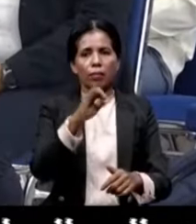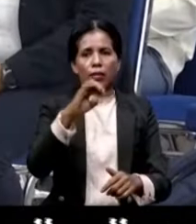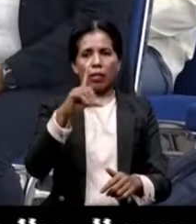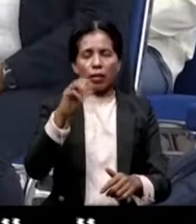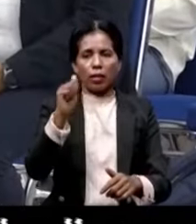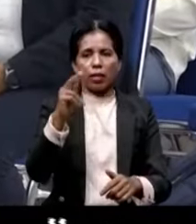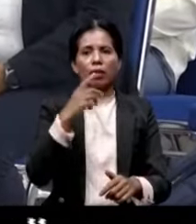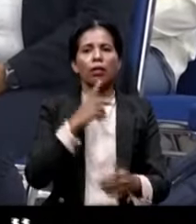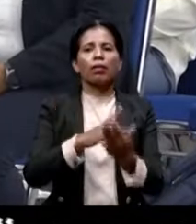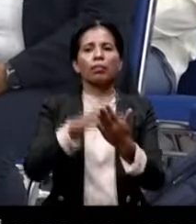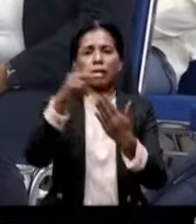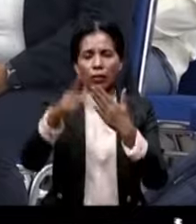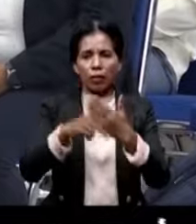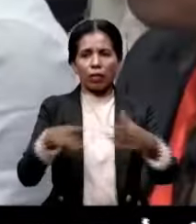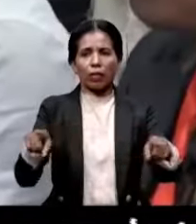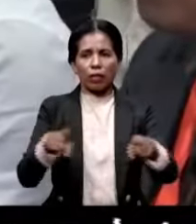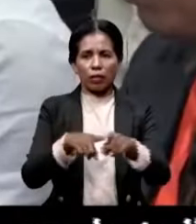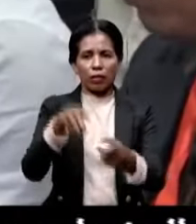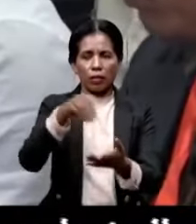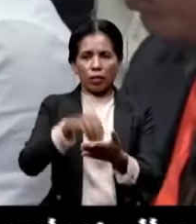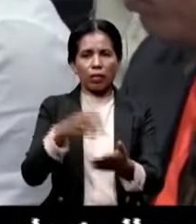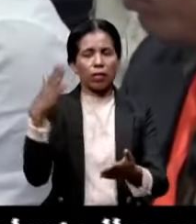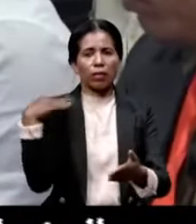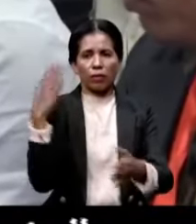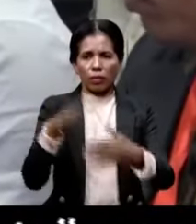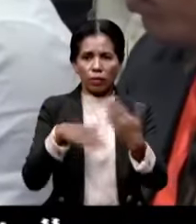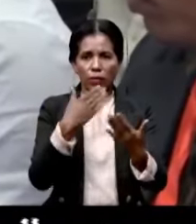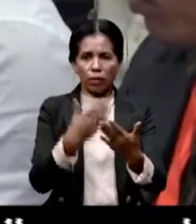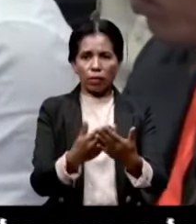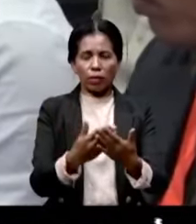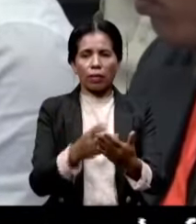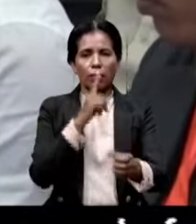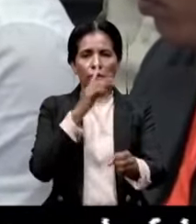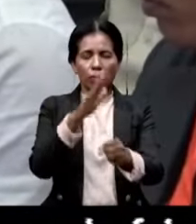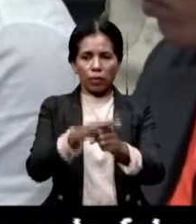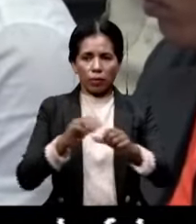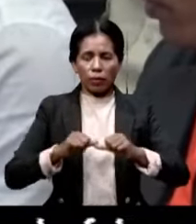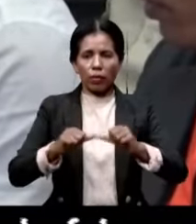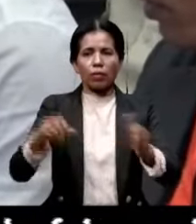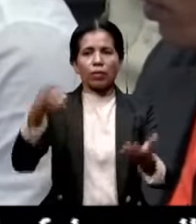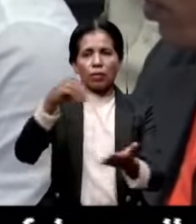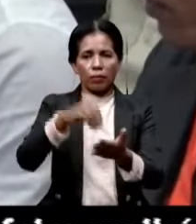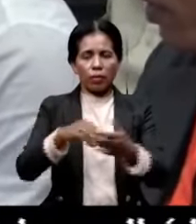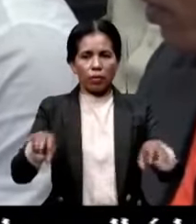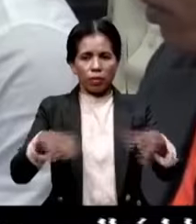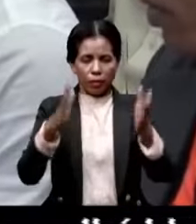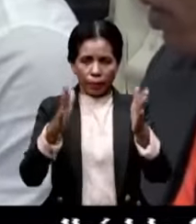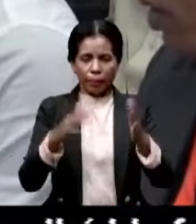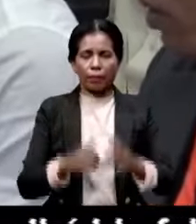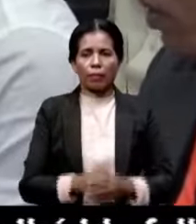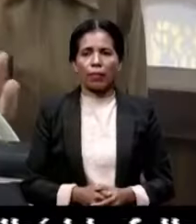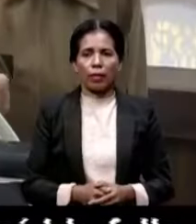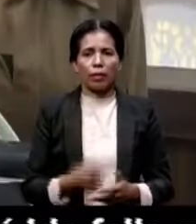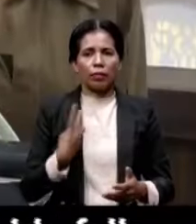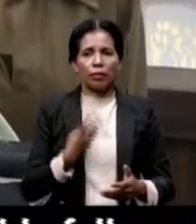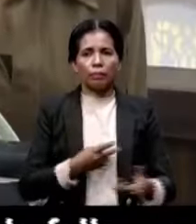Rangel, Hateten, programa refere no dar investimento ida ba jovem Sira, no compromete se continua investe e a recurso humano. Mai,